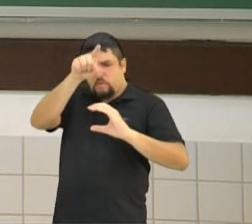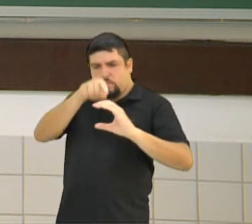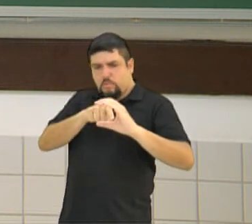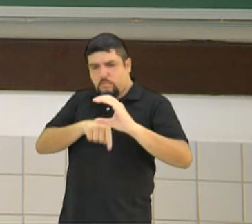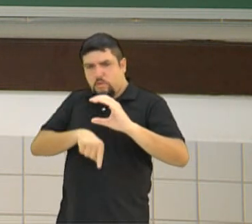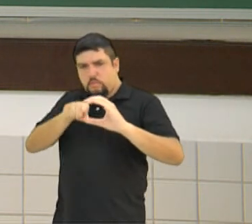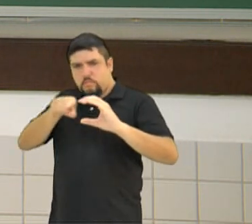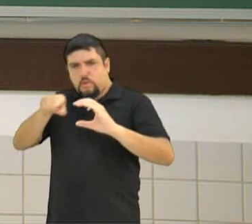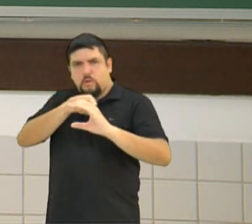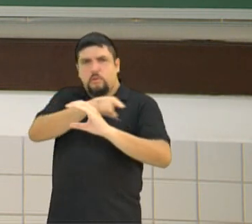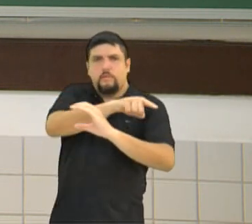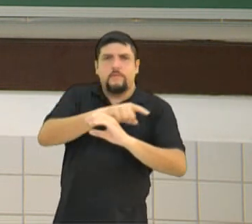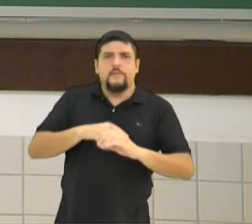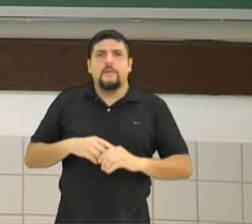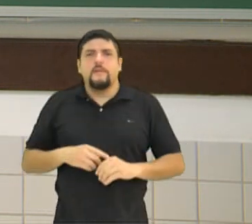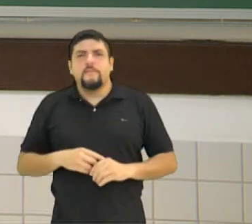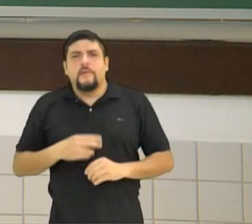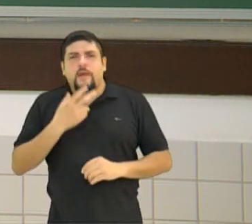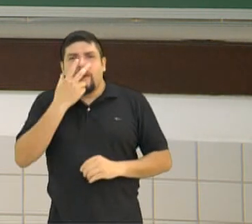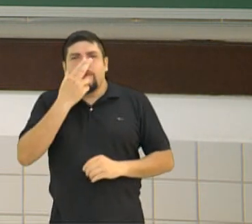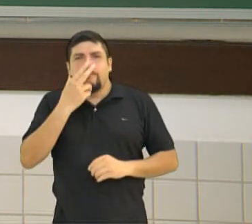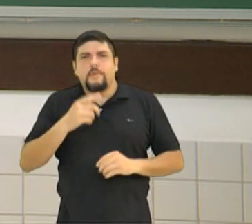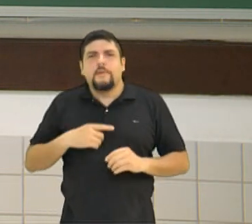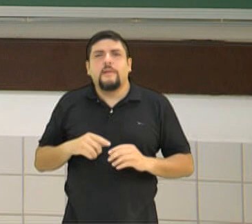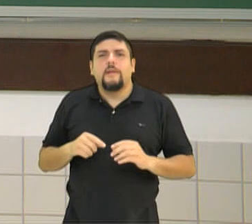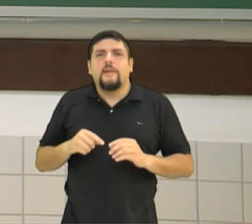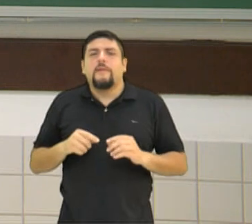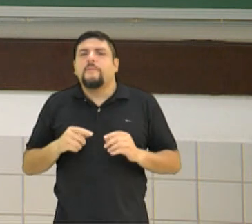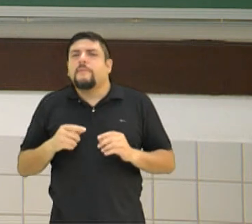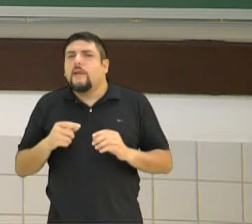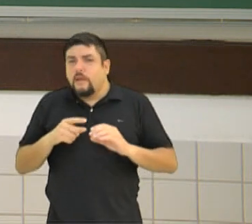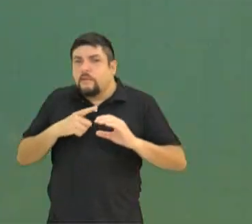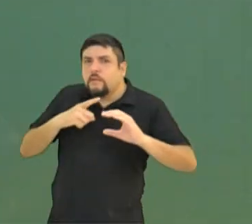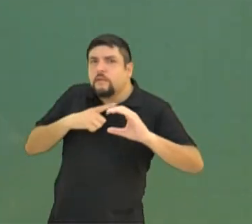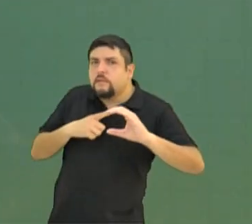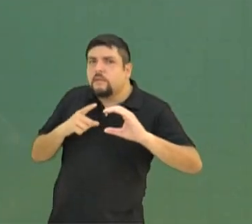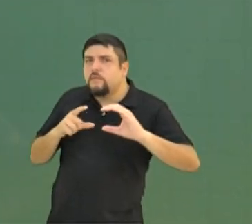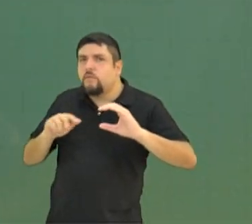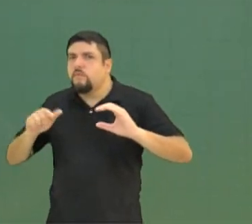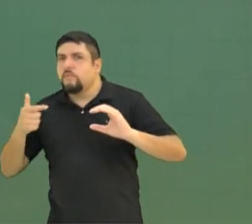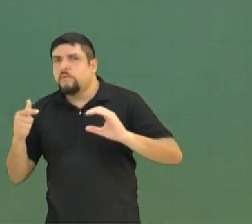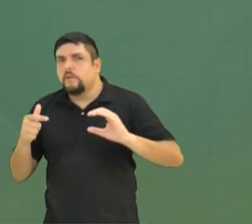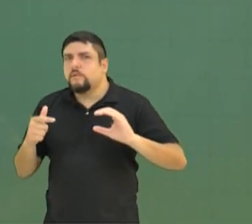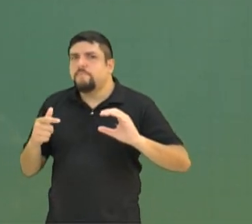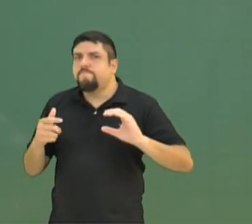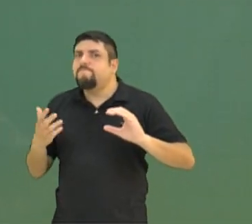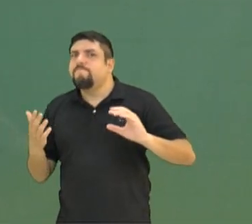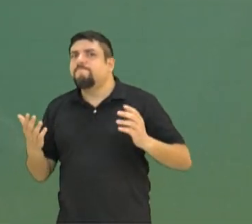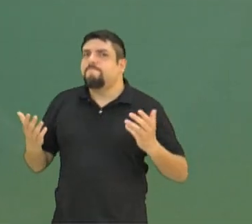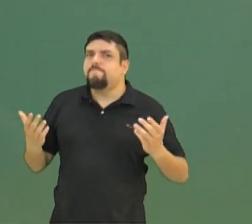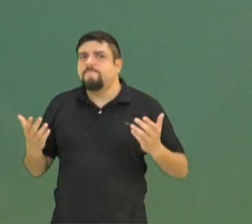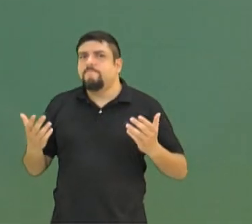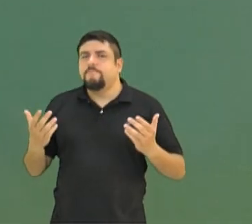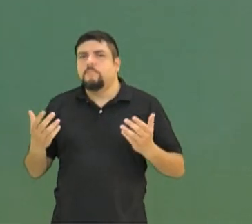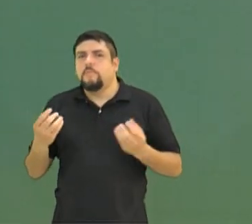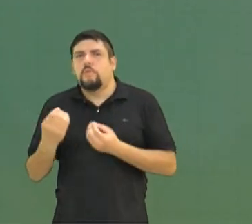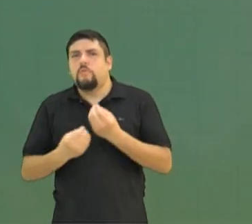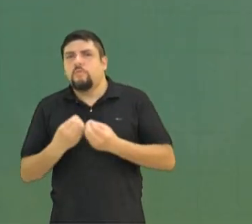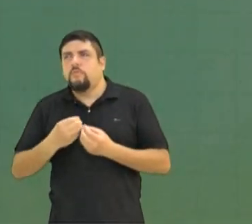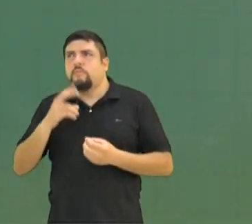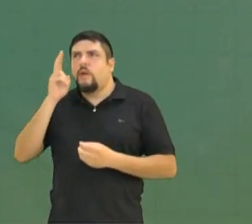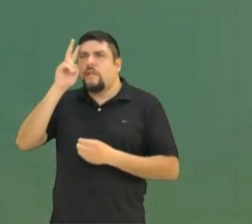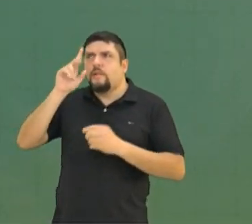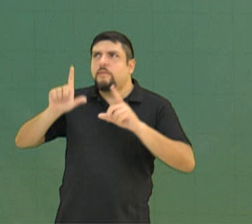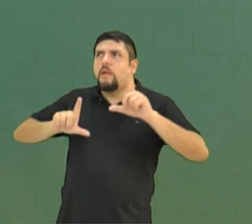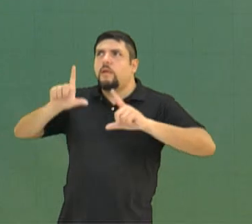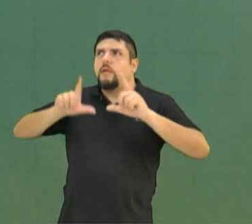Parece aquela brincadeira aqui de programa, né? Afunda ou não afunda, né? Existe ou não existe isomeria óptica? Não sei porque eu lembrei disso,